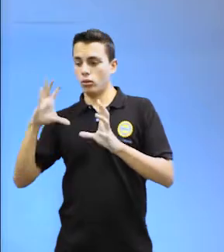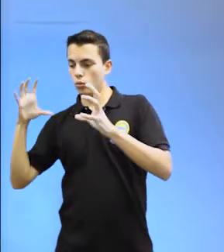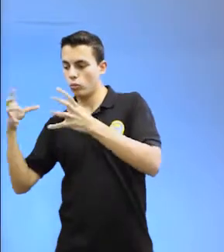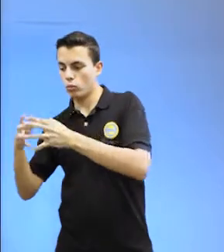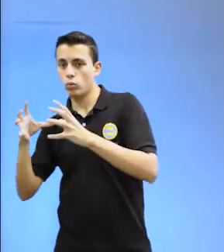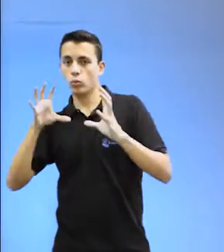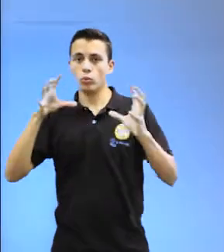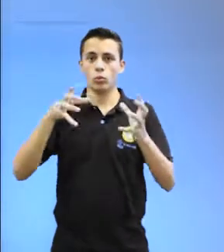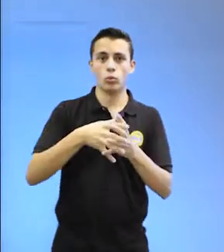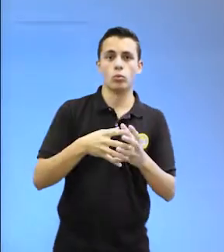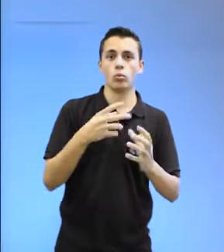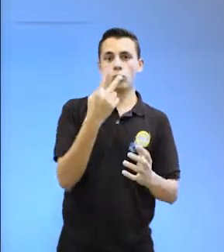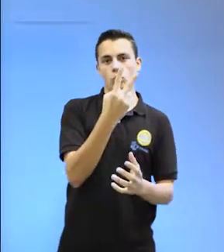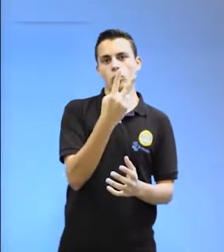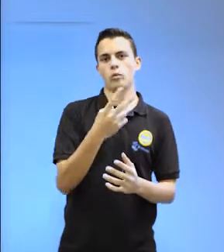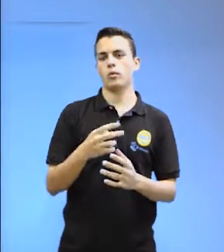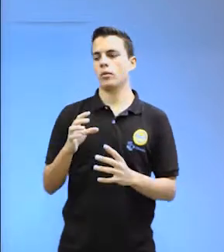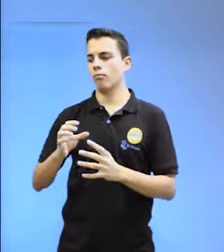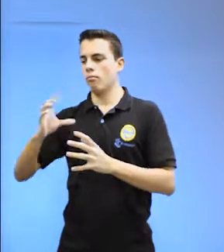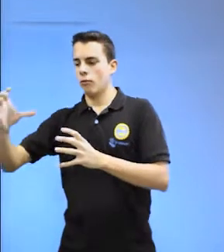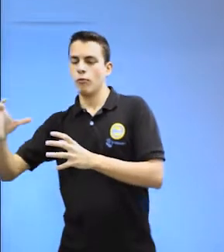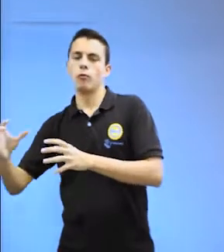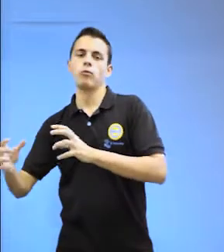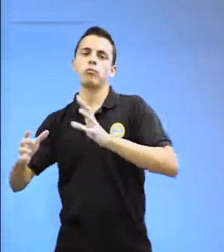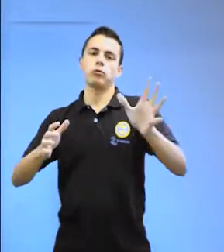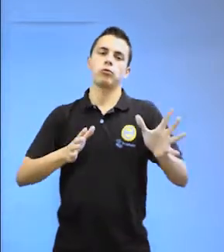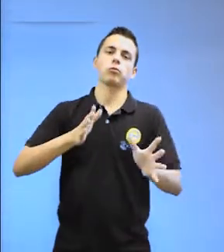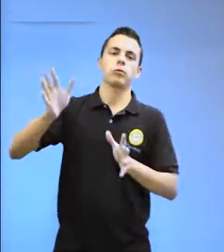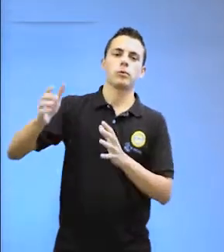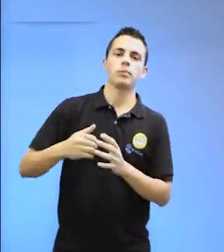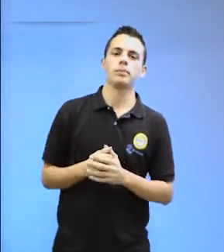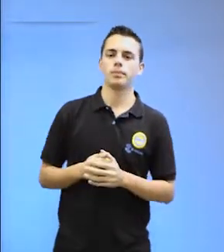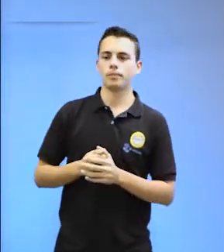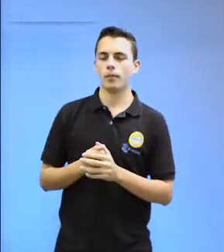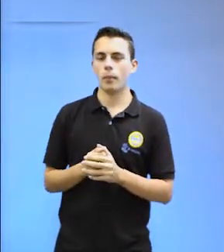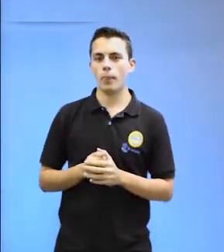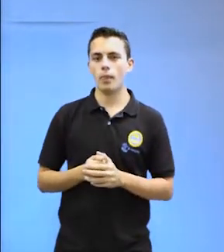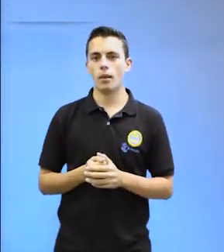que mobiliza todo mundo, né? E aí...